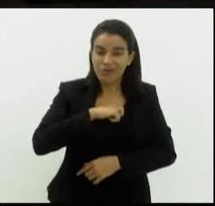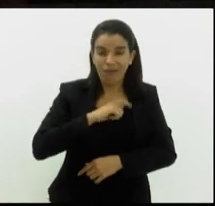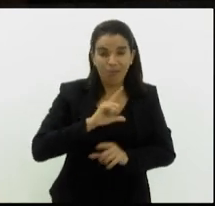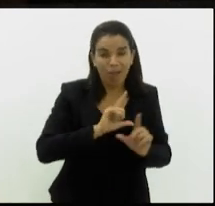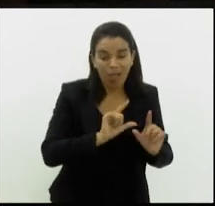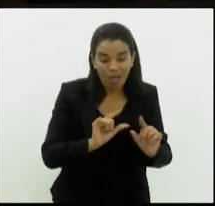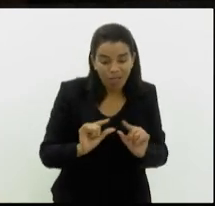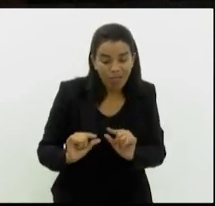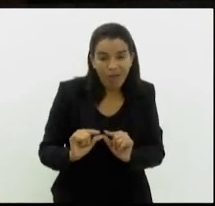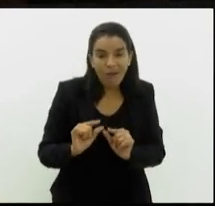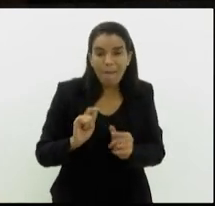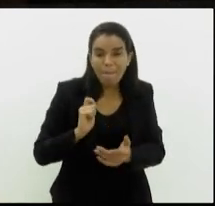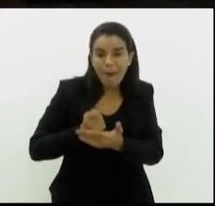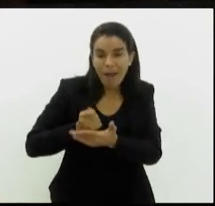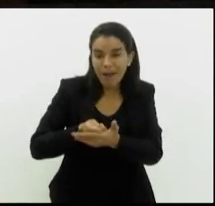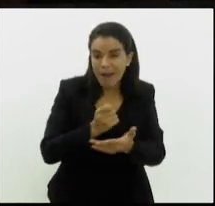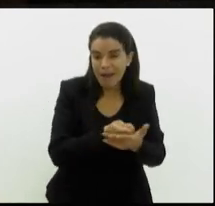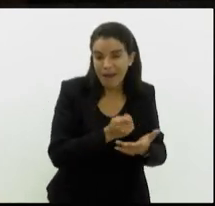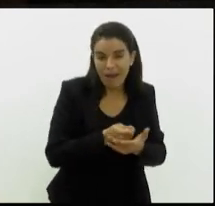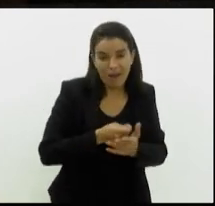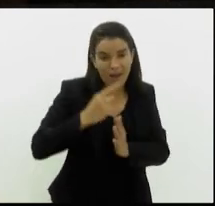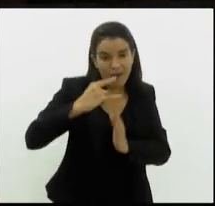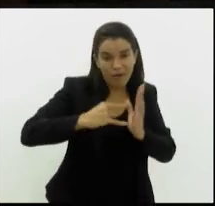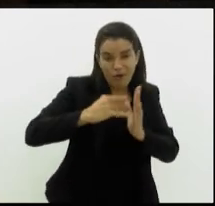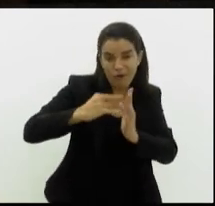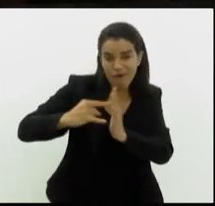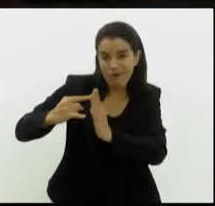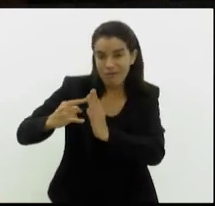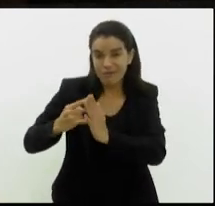de déficit das contas públicas.